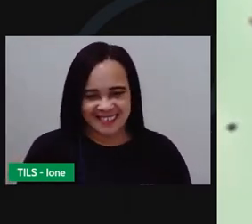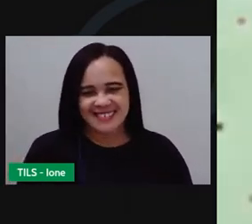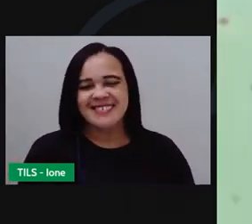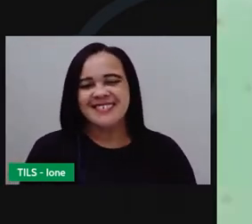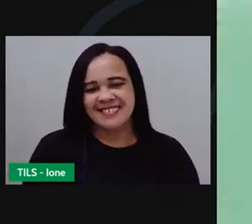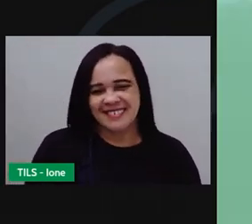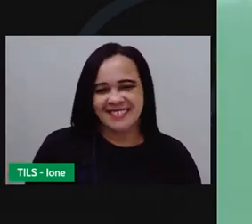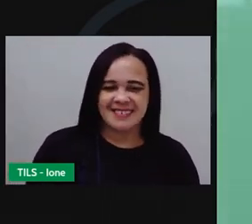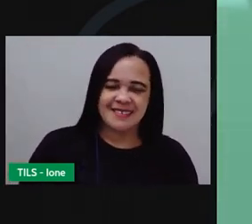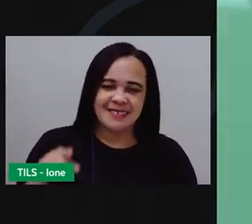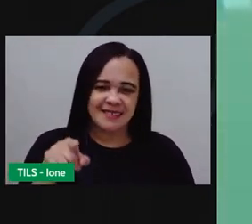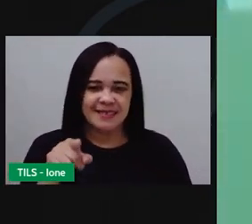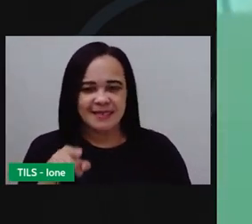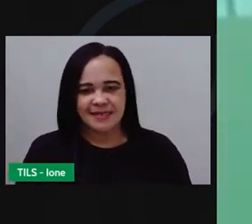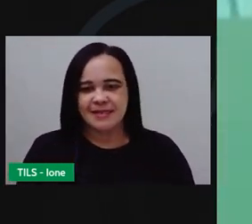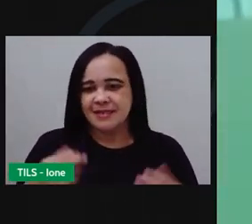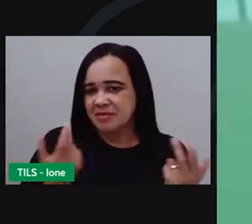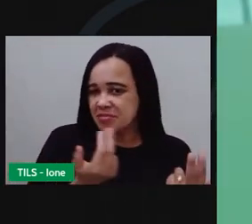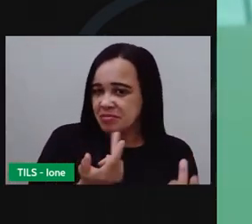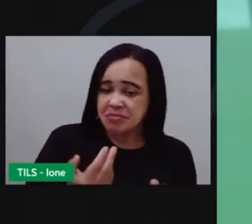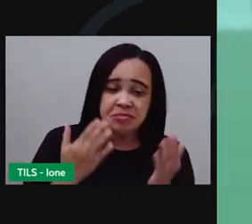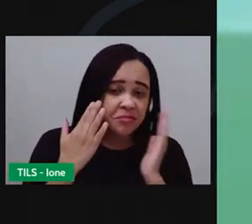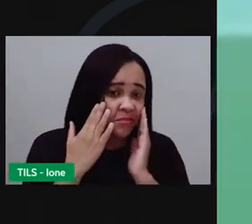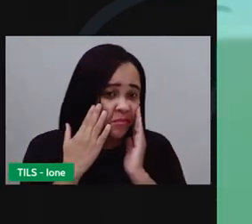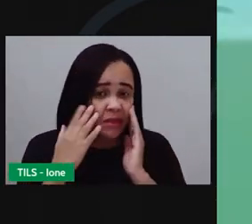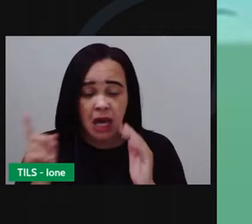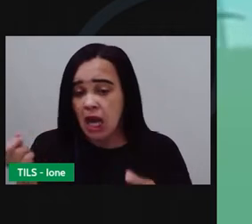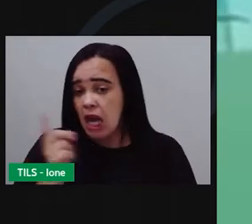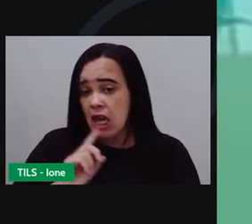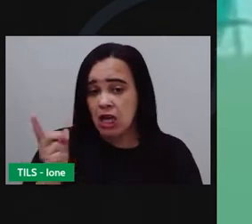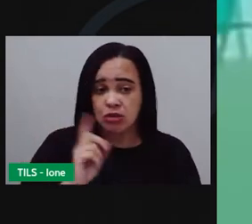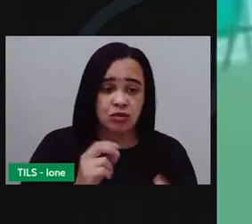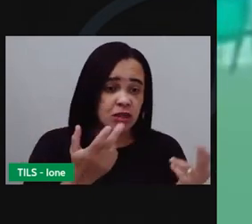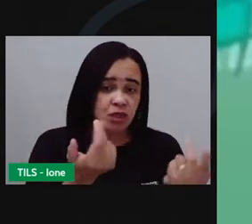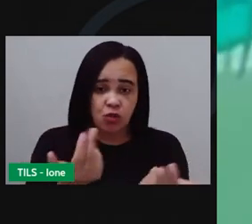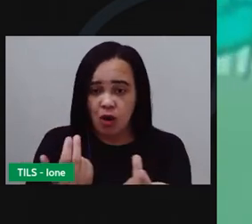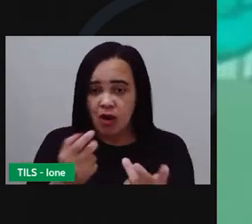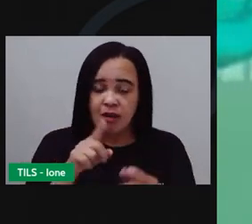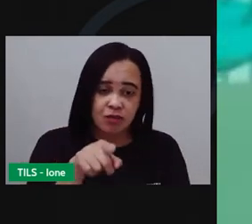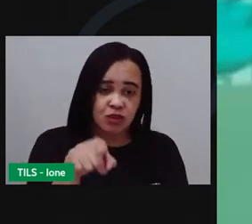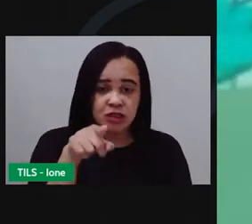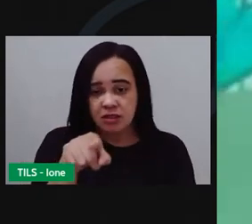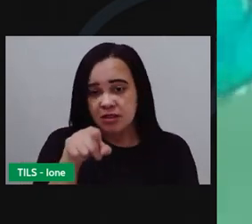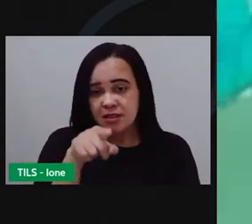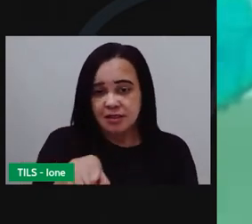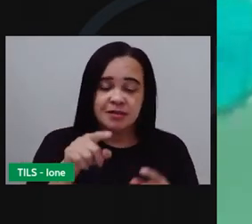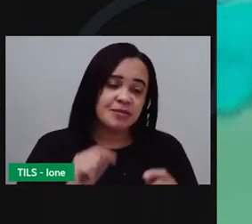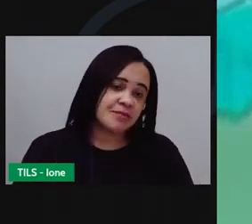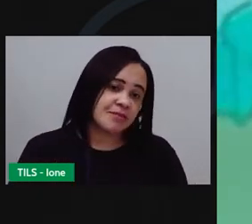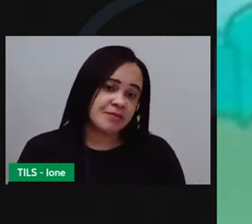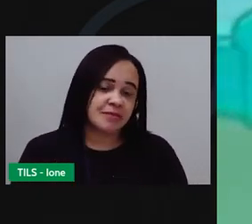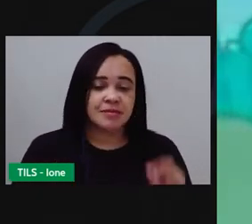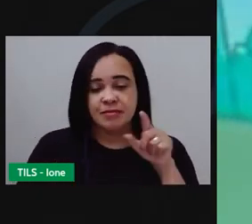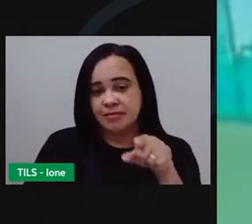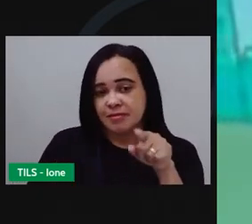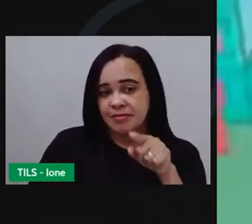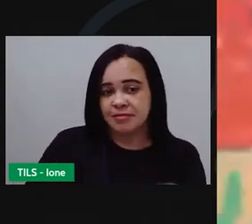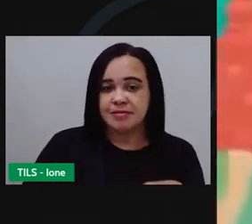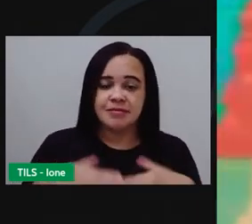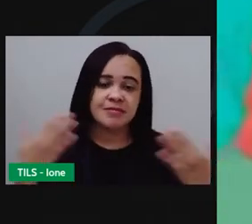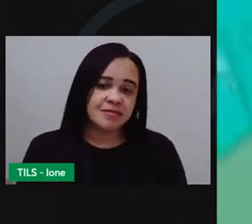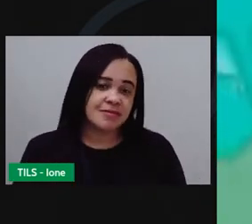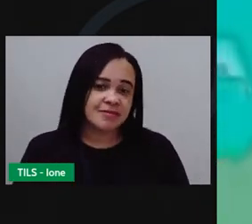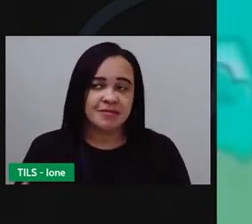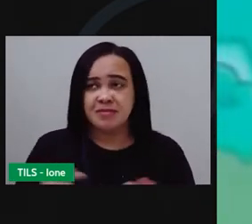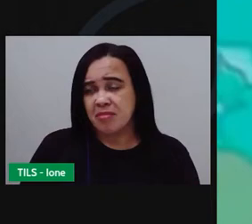você não é igual a mim eu não sou igual a você mas nada disso